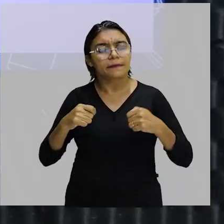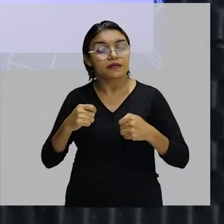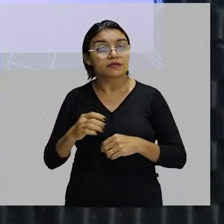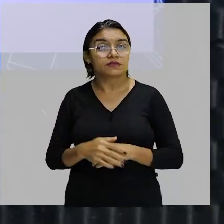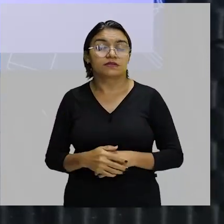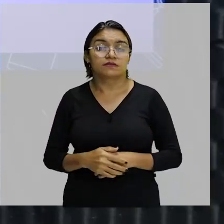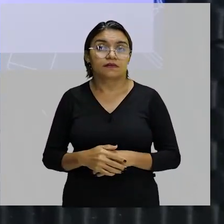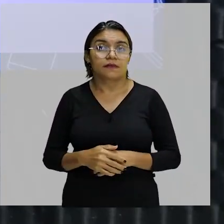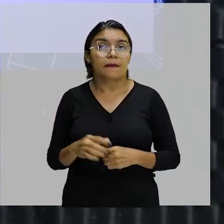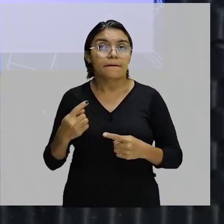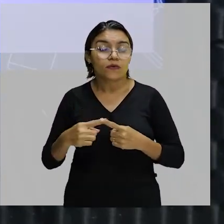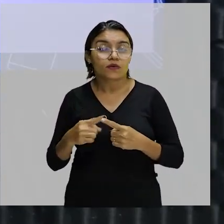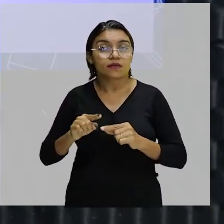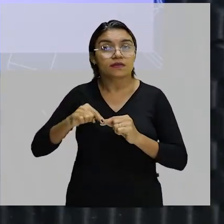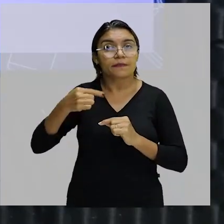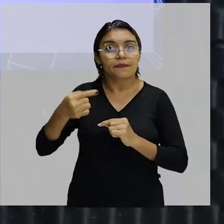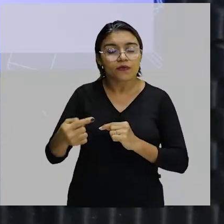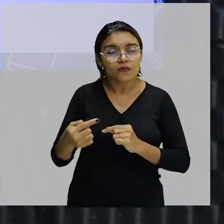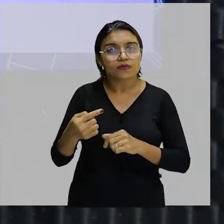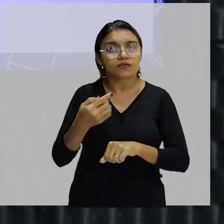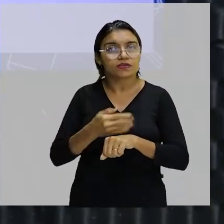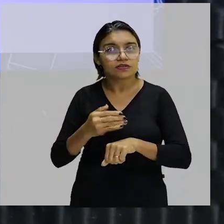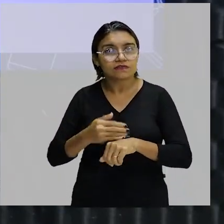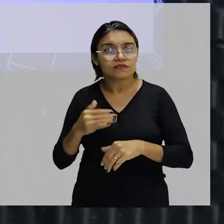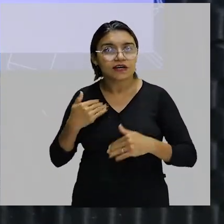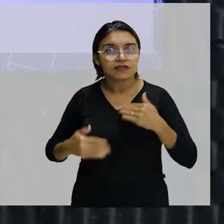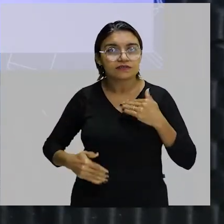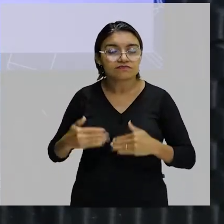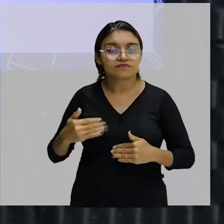Porque após a atividade física, após essa prática,